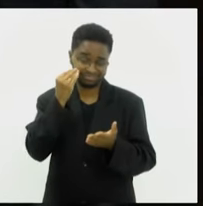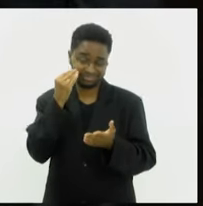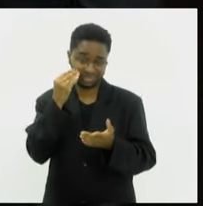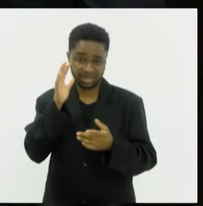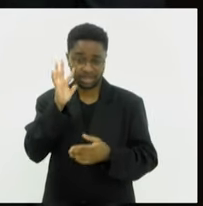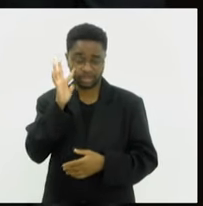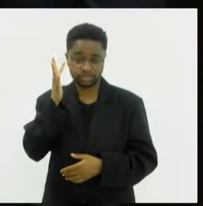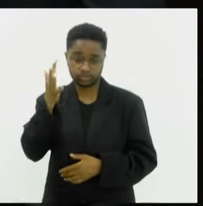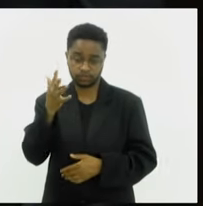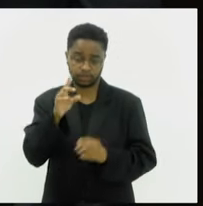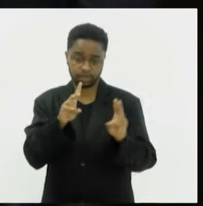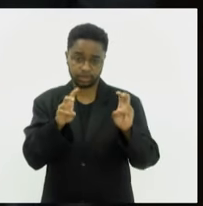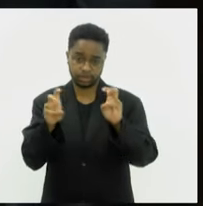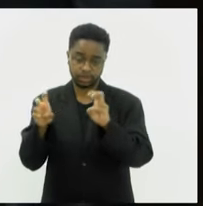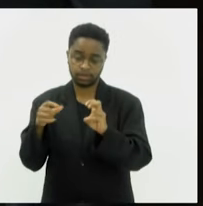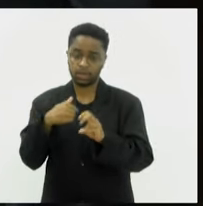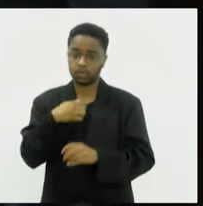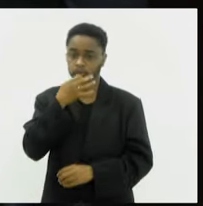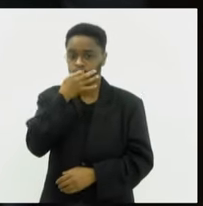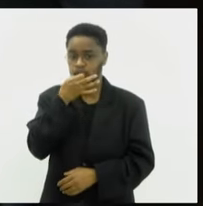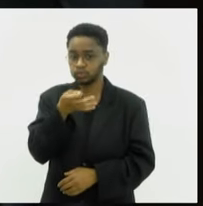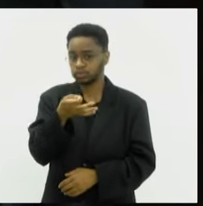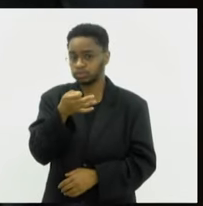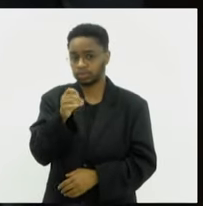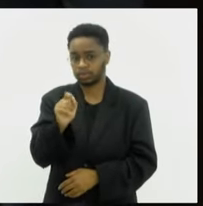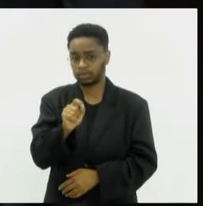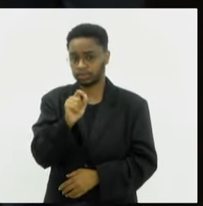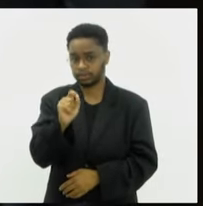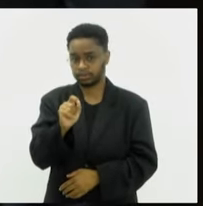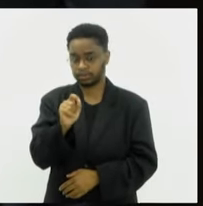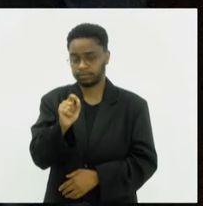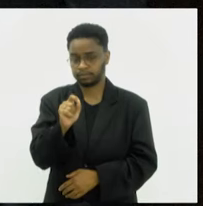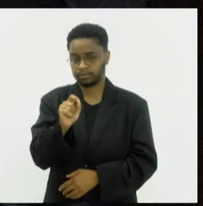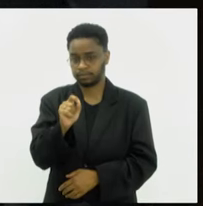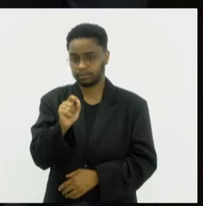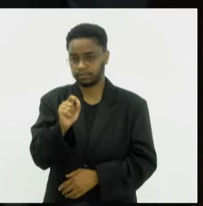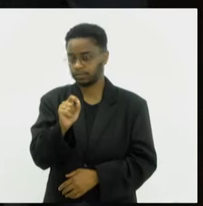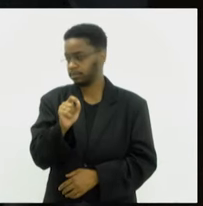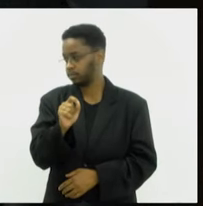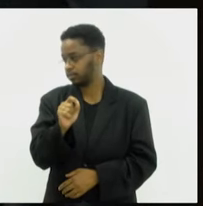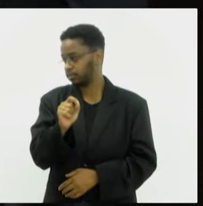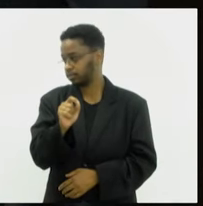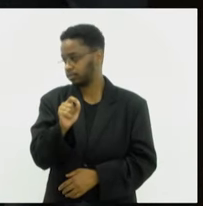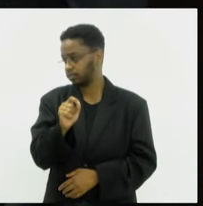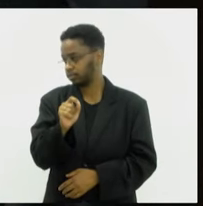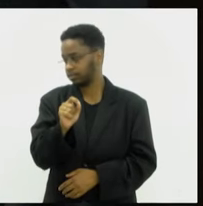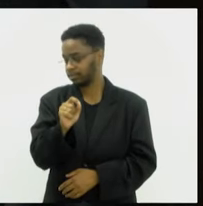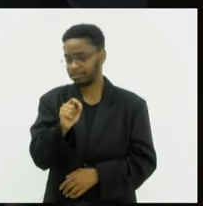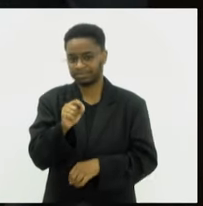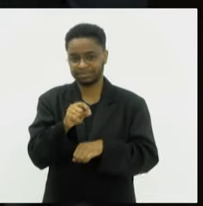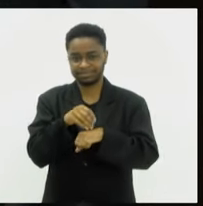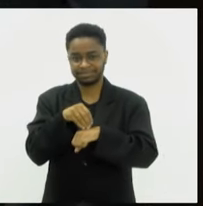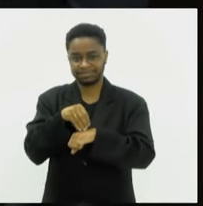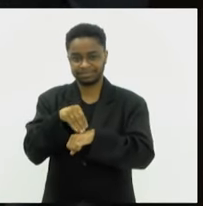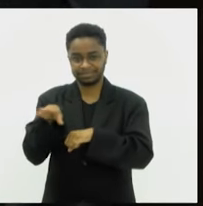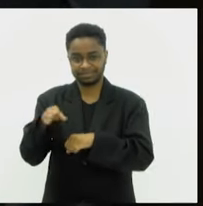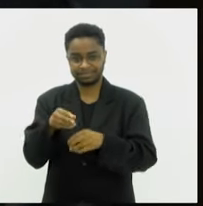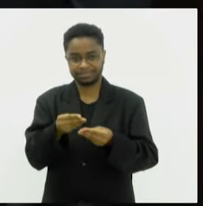contrariedade, eu estou sugerindo que se encaminhe para a